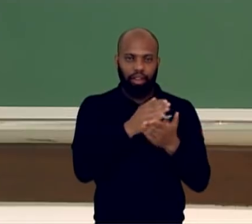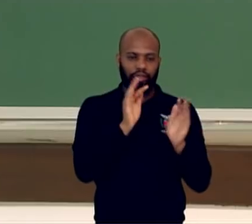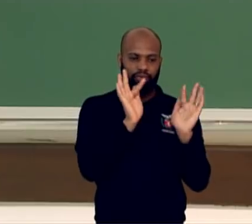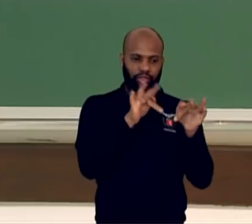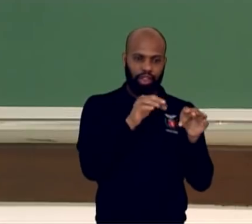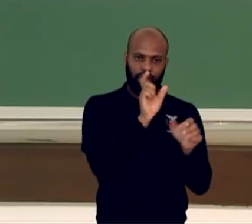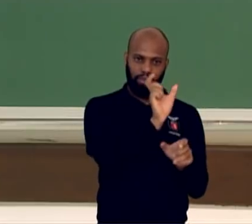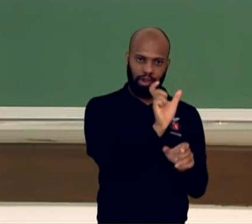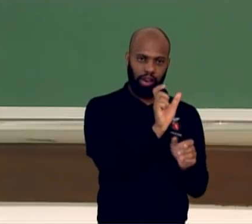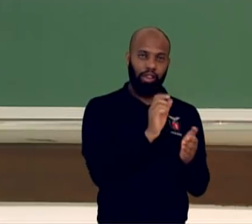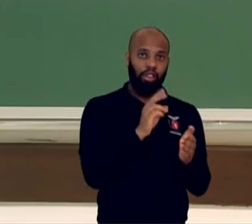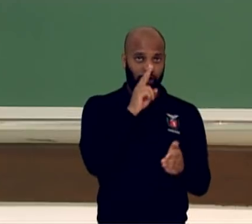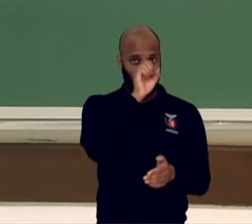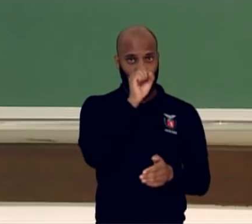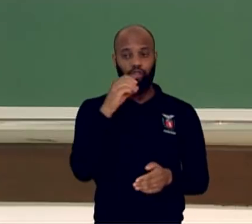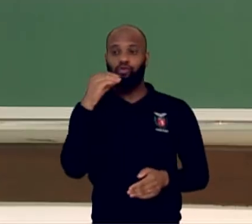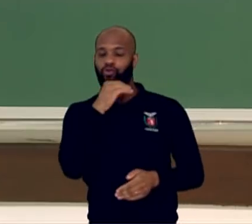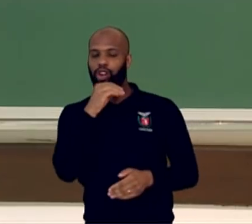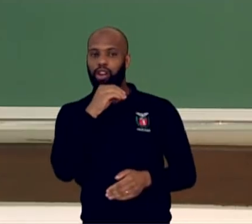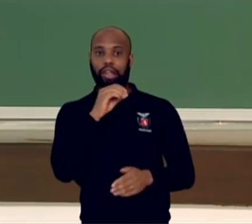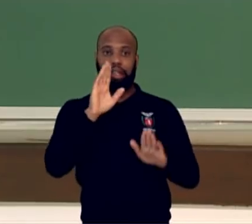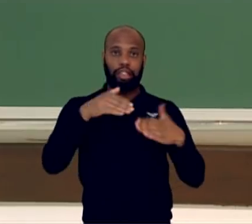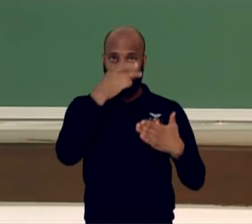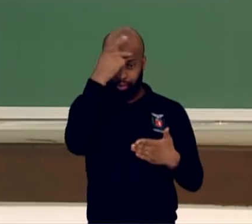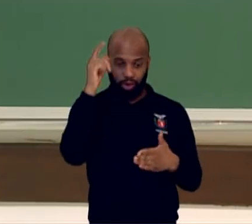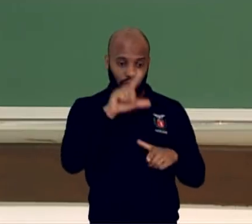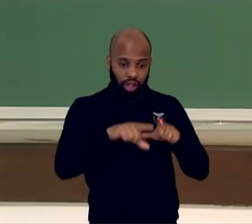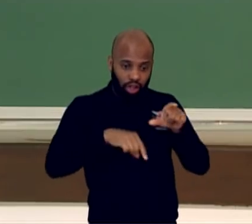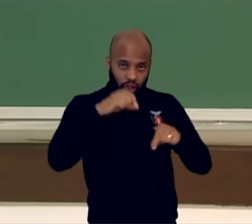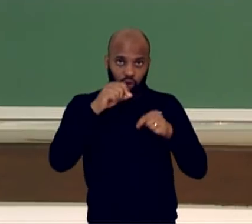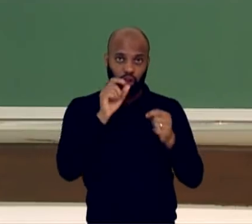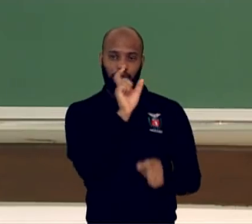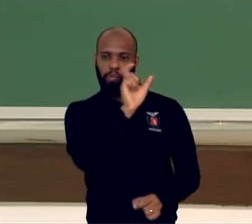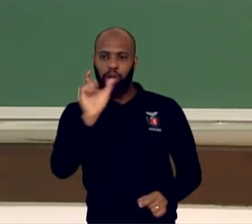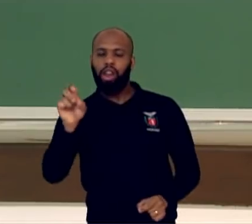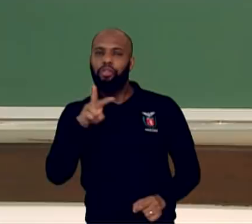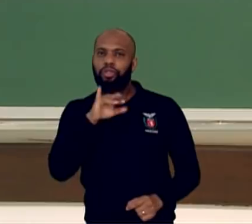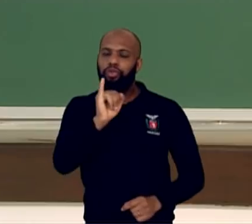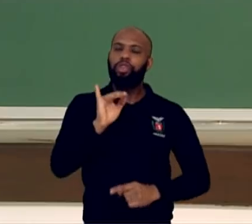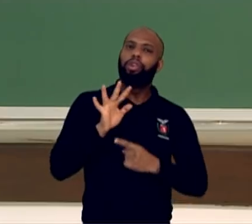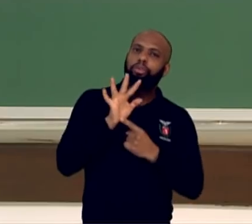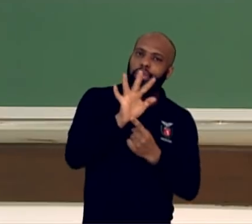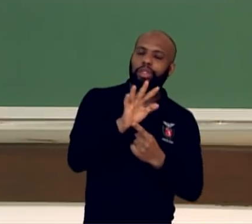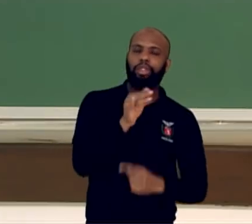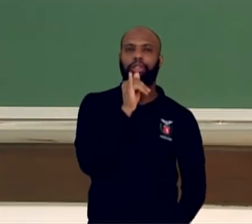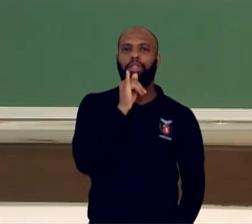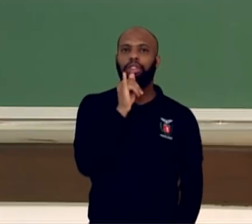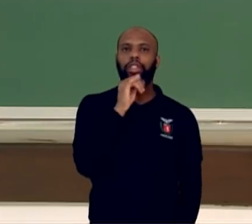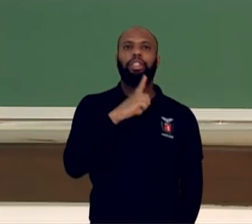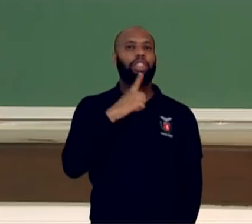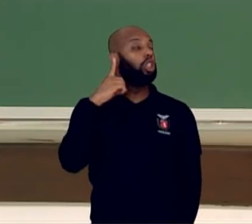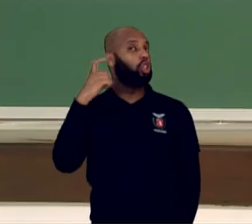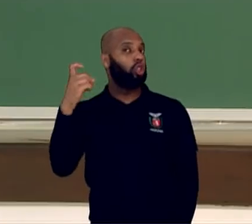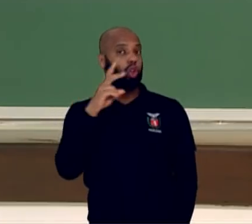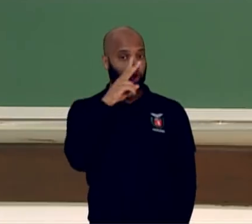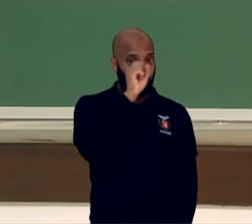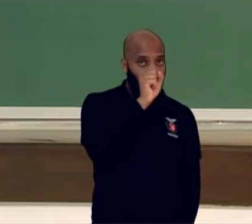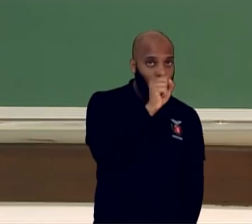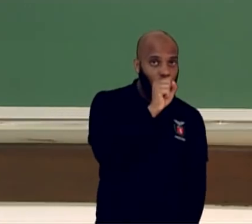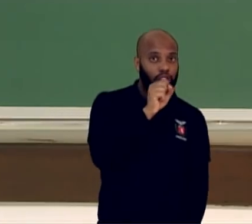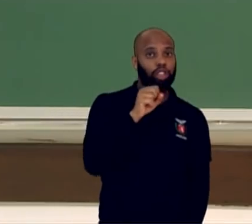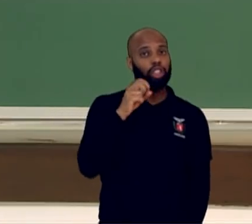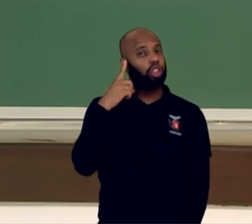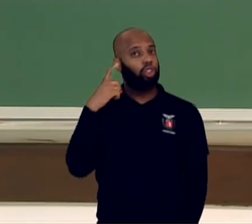Então, o poeta ele seleciona palavras que permite ele mostrar ali som forte, som fraco,